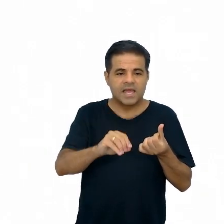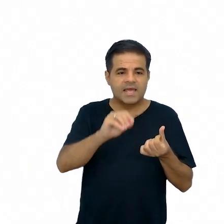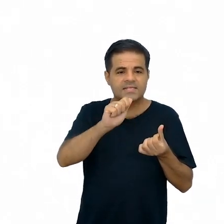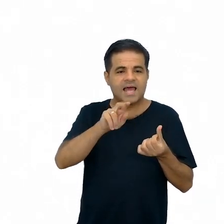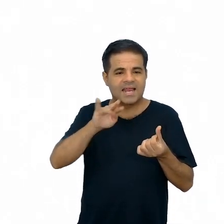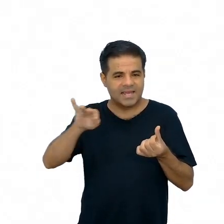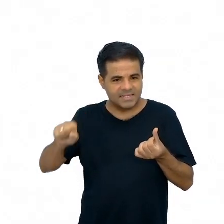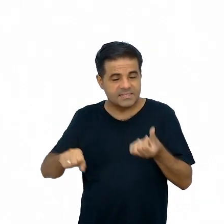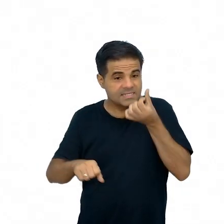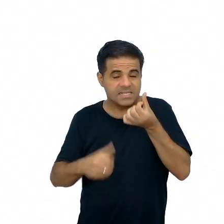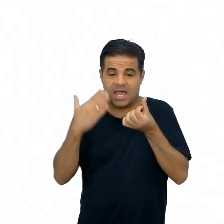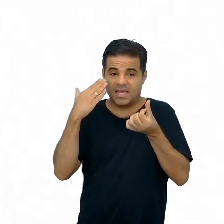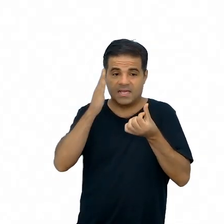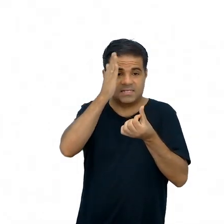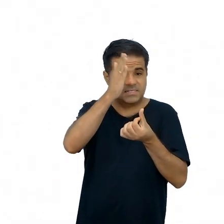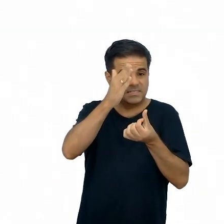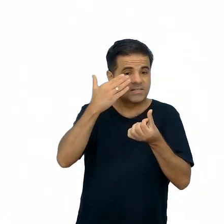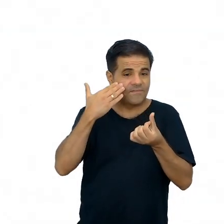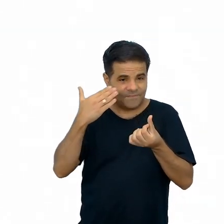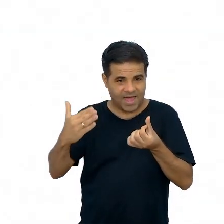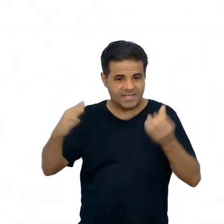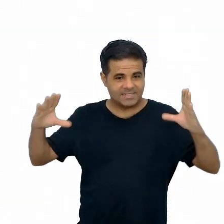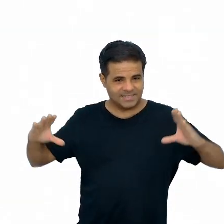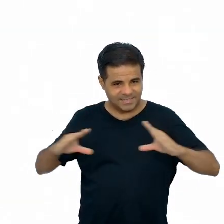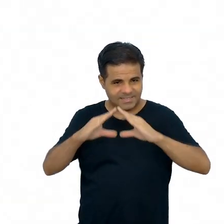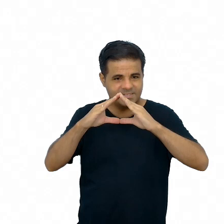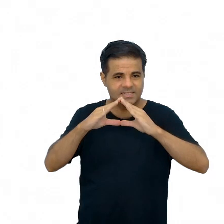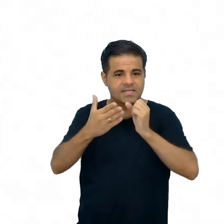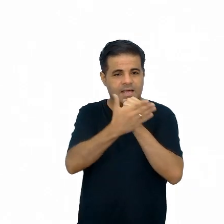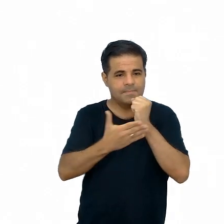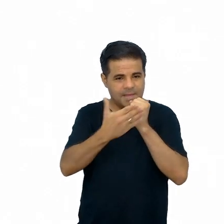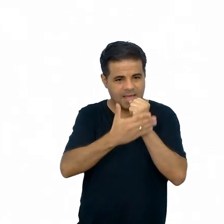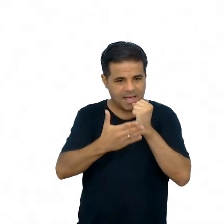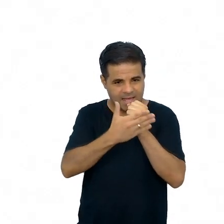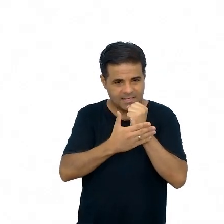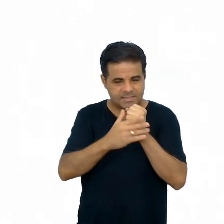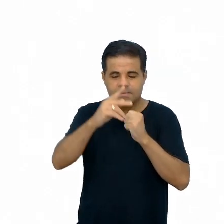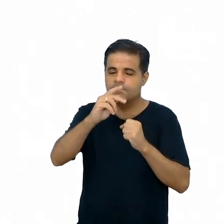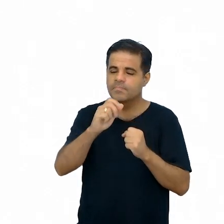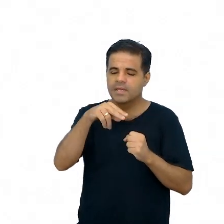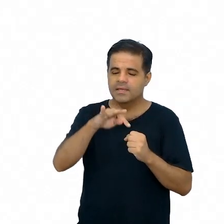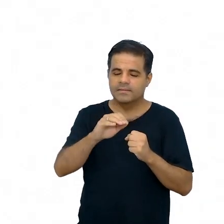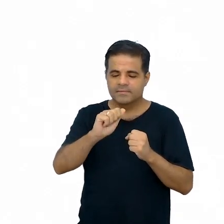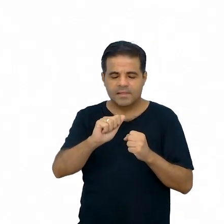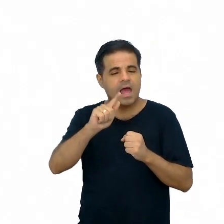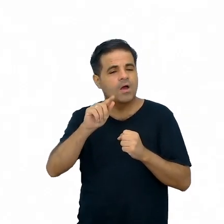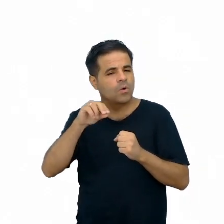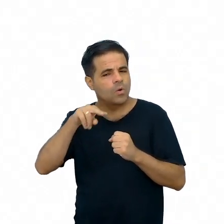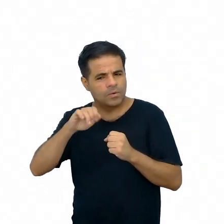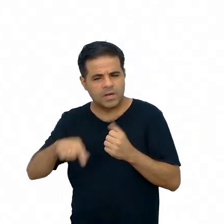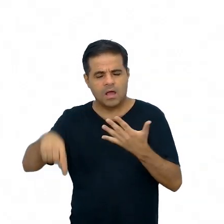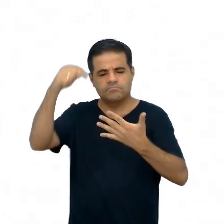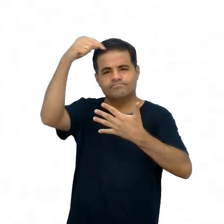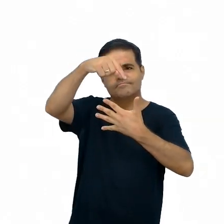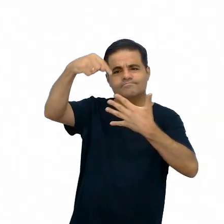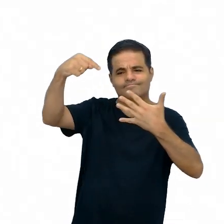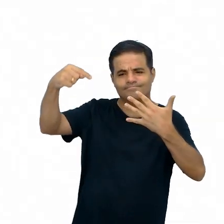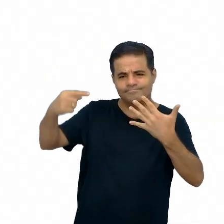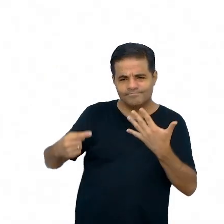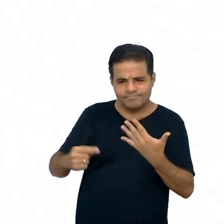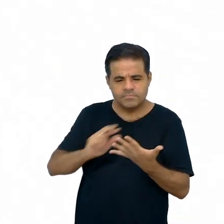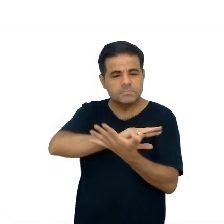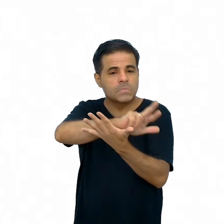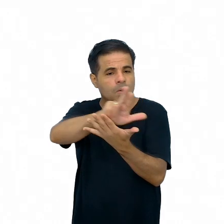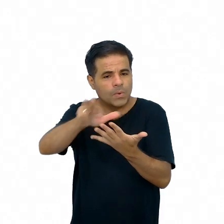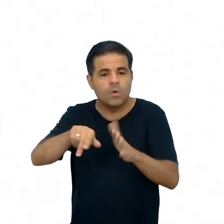6 faces triangulares, e a base pentagonal. De acordo com essas